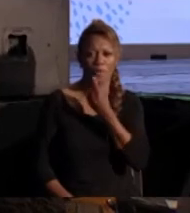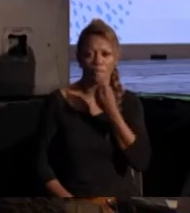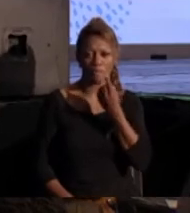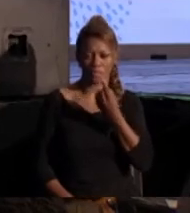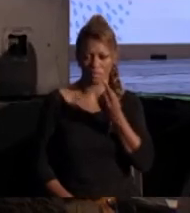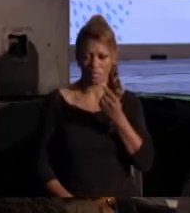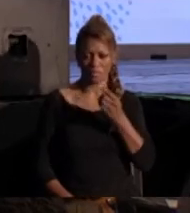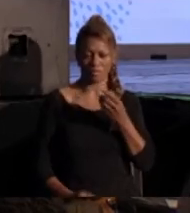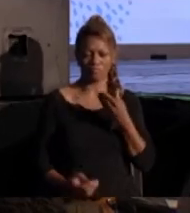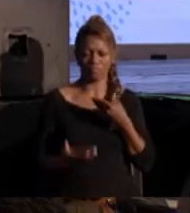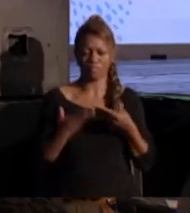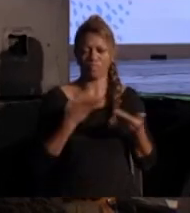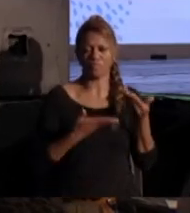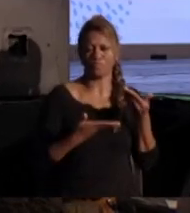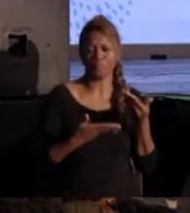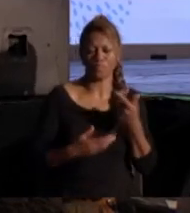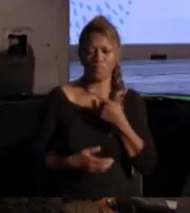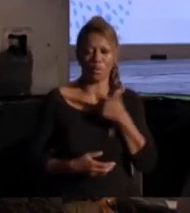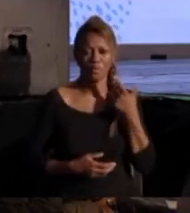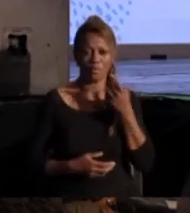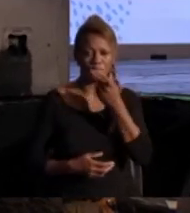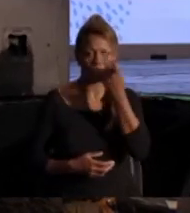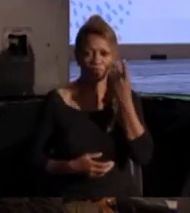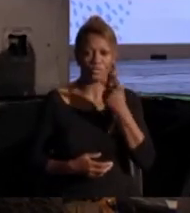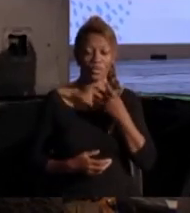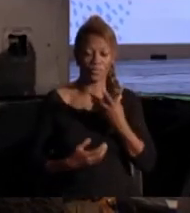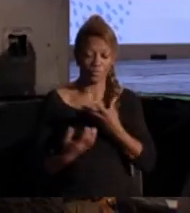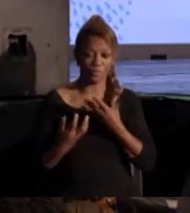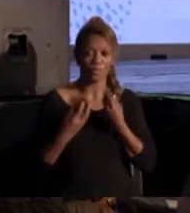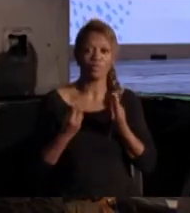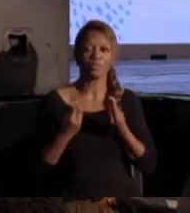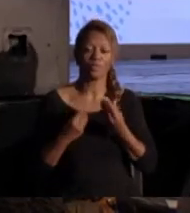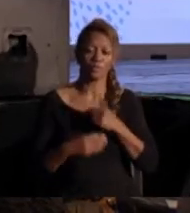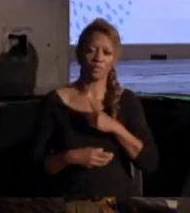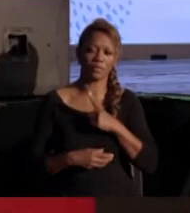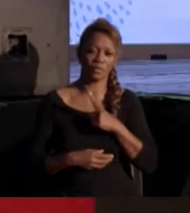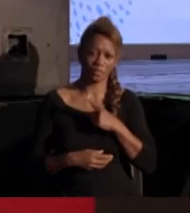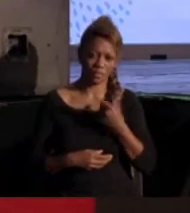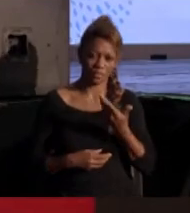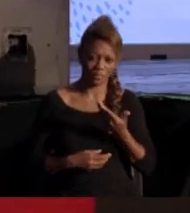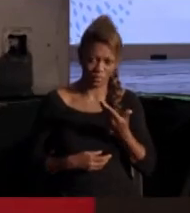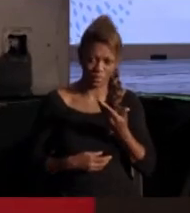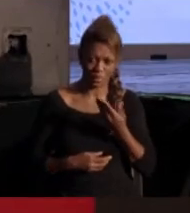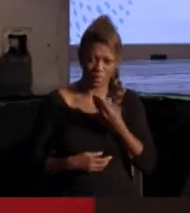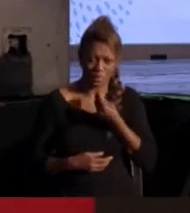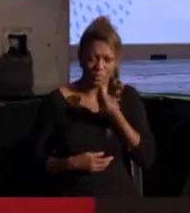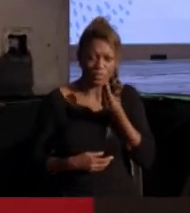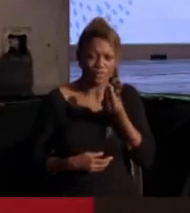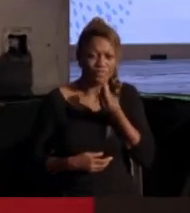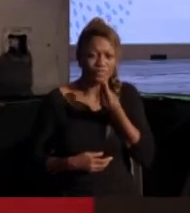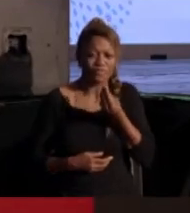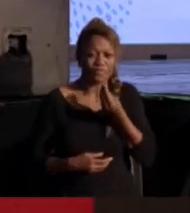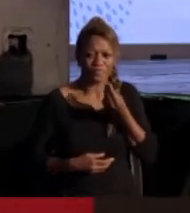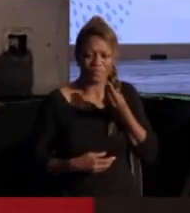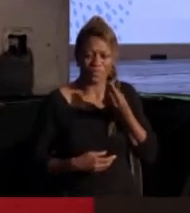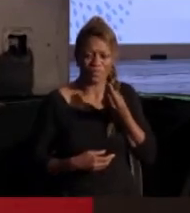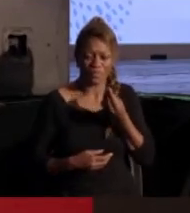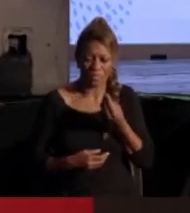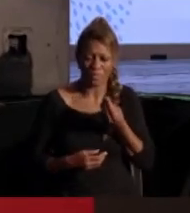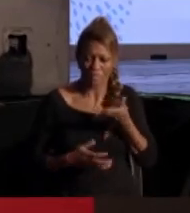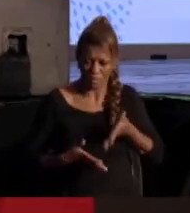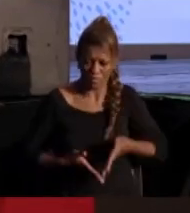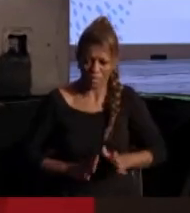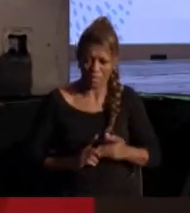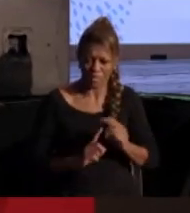corpo do outro, é que ela tem um sensualismo, porque esta coisa do paladar, a própria formação do paladar,